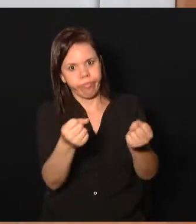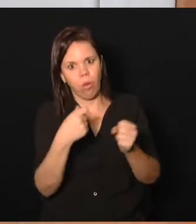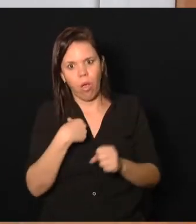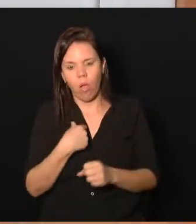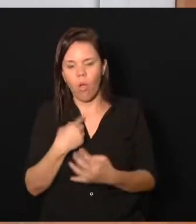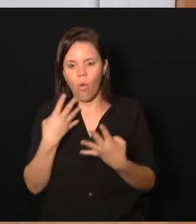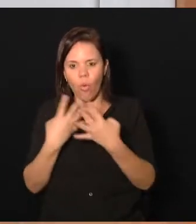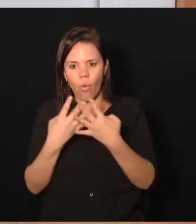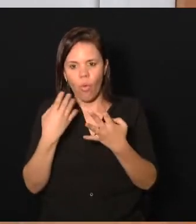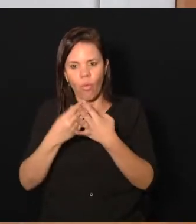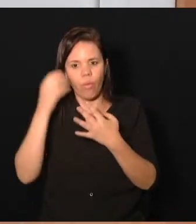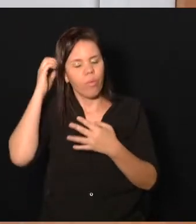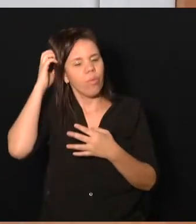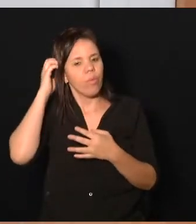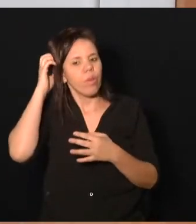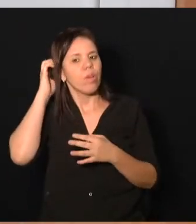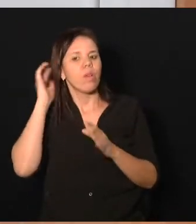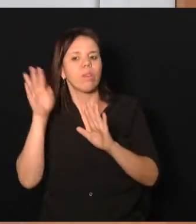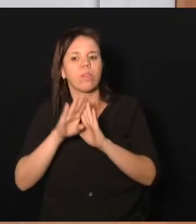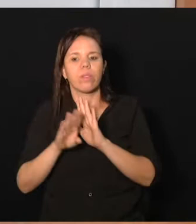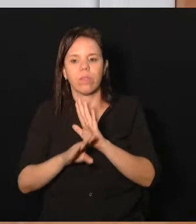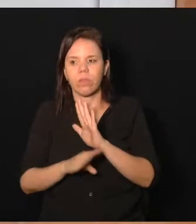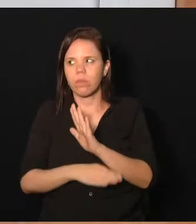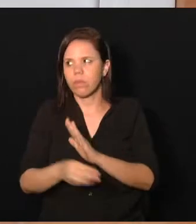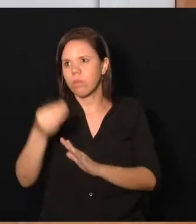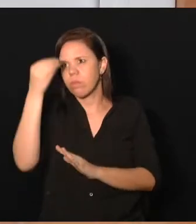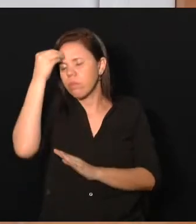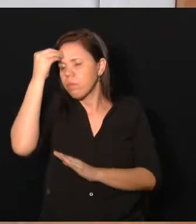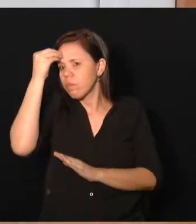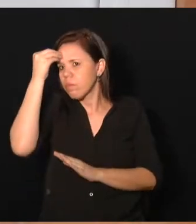esse programa que eu tinha mentalizado,